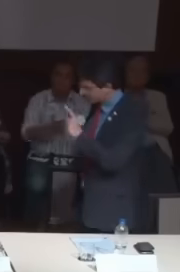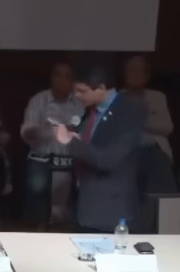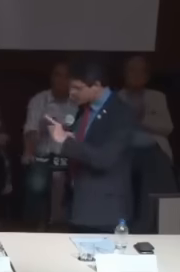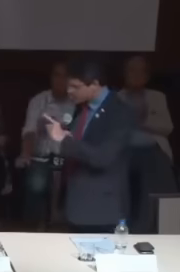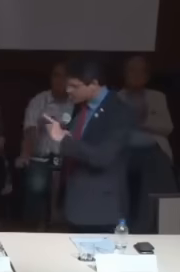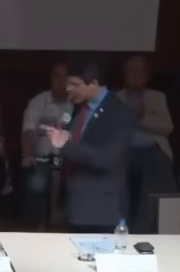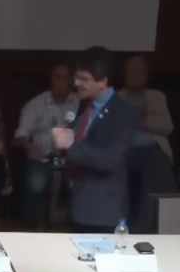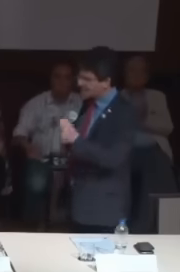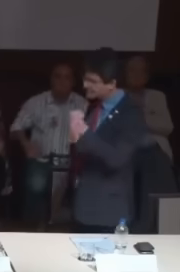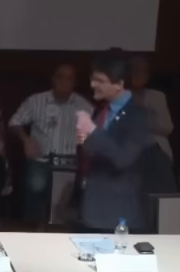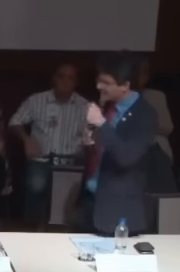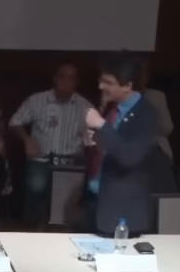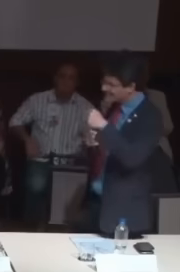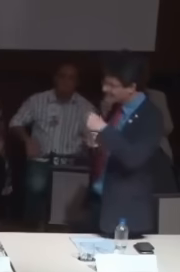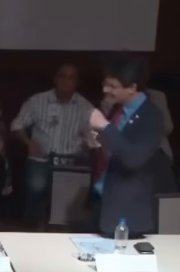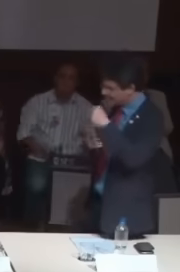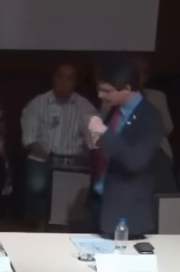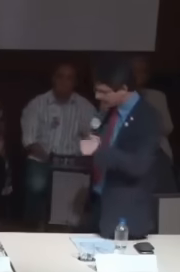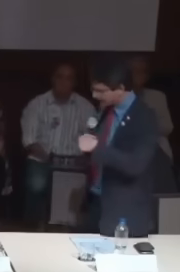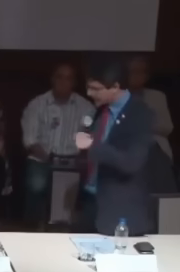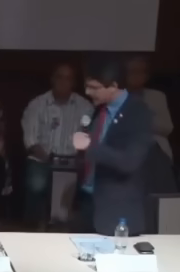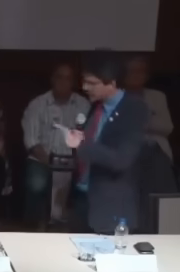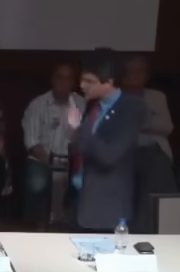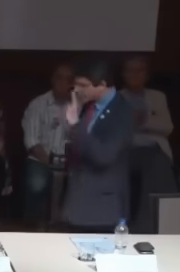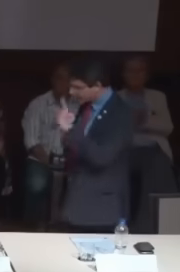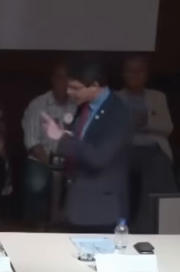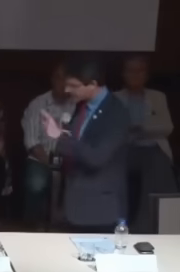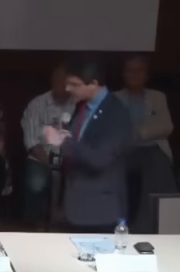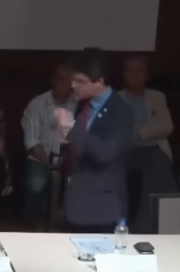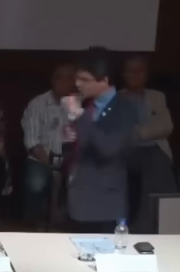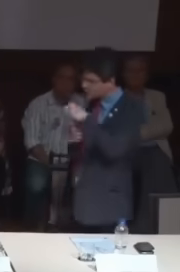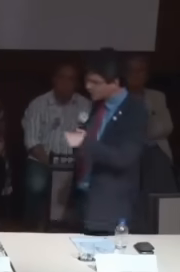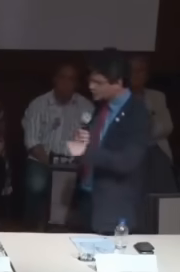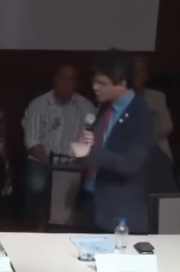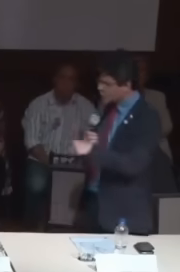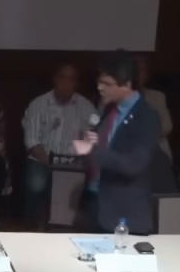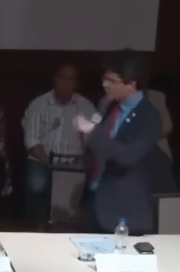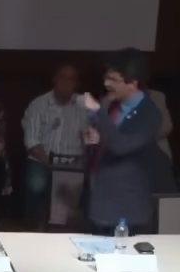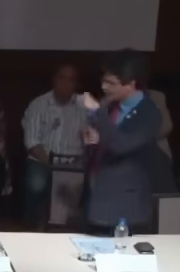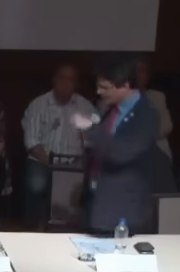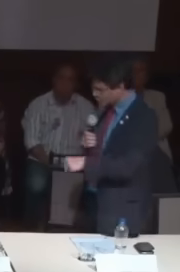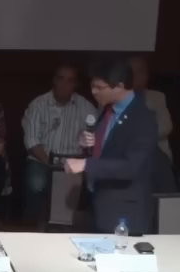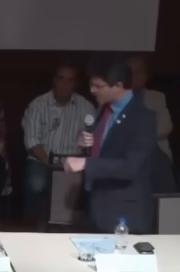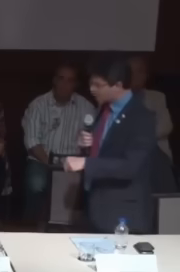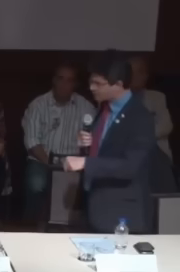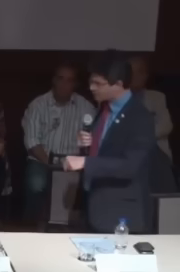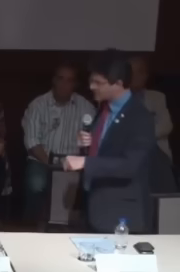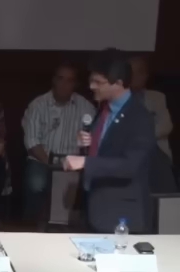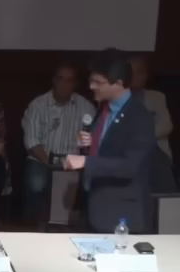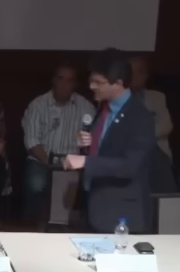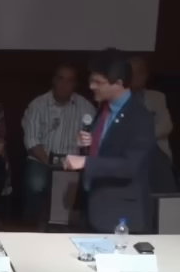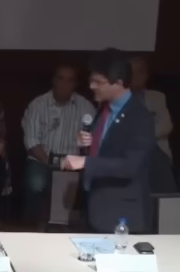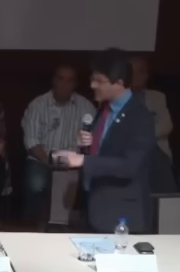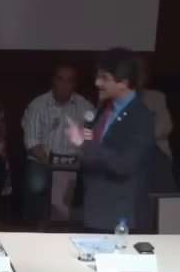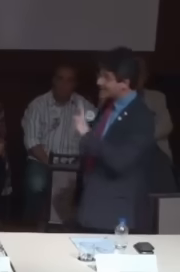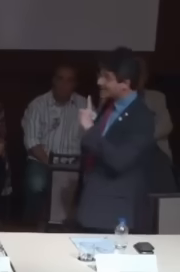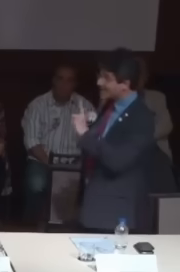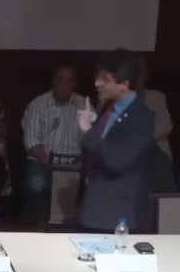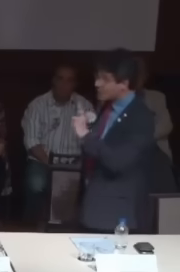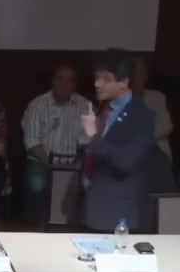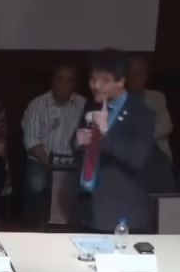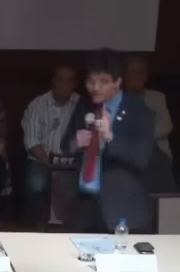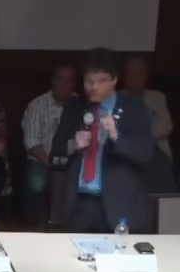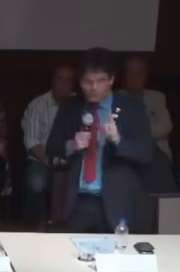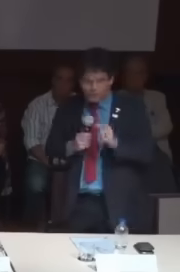um brasileiro apenas porque nasci aqui. Eu sou um brasileiro porque eu sou apaixonado por essa nação